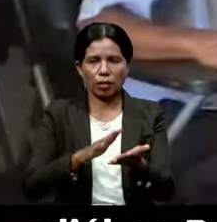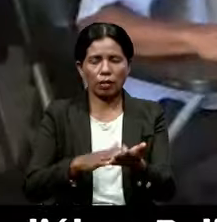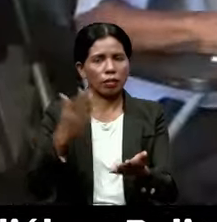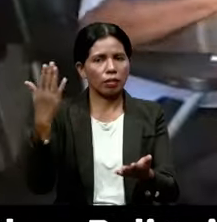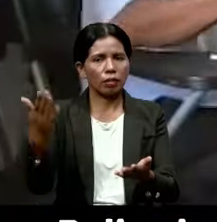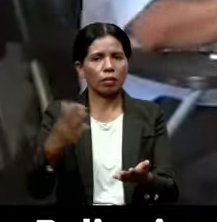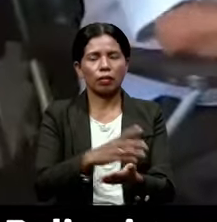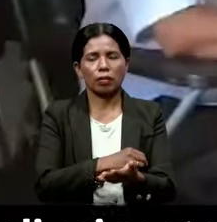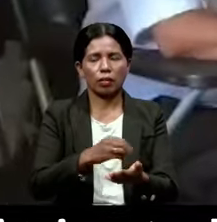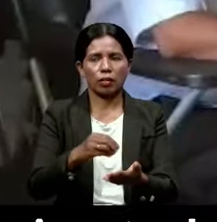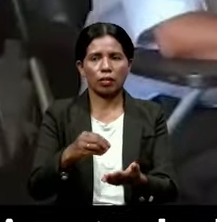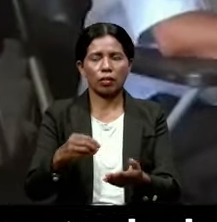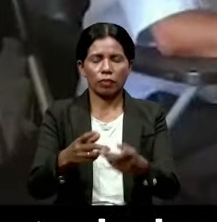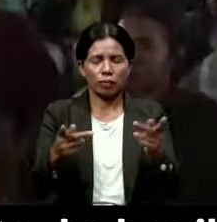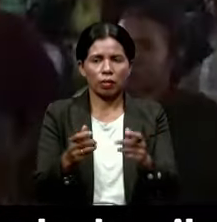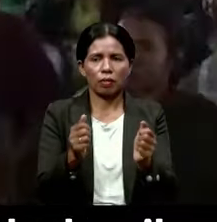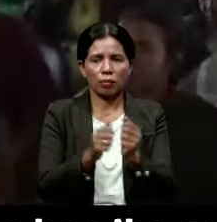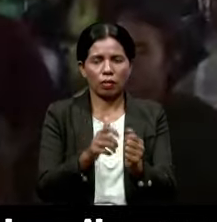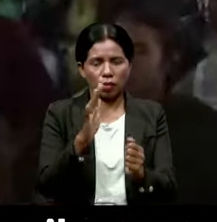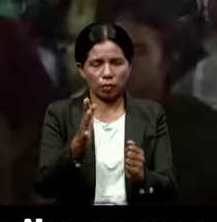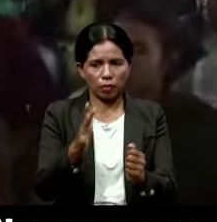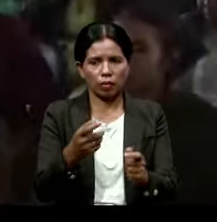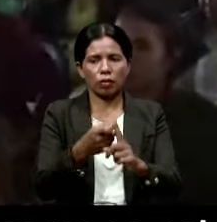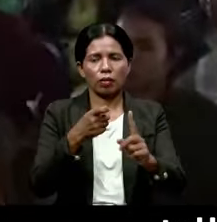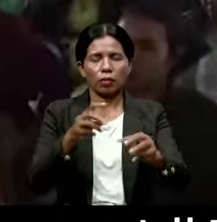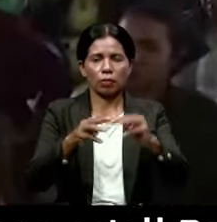no filial sira hamutu clima nulu nebe mai